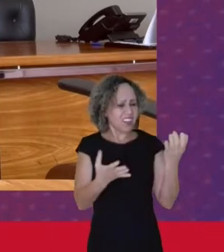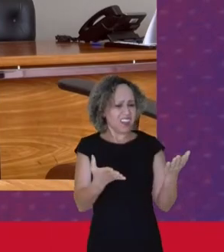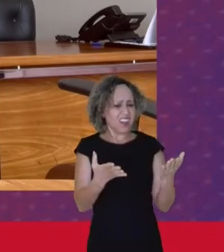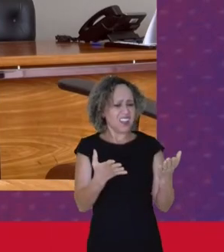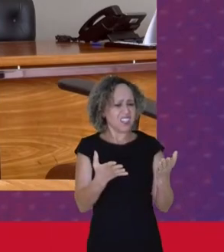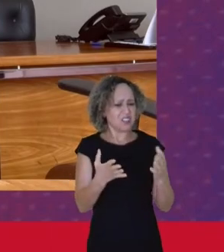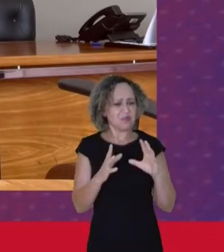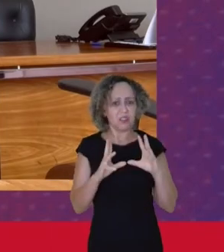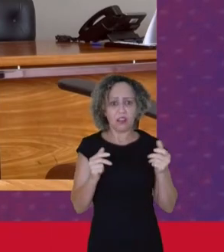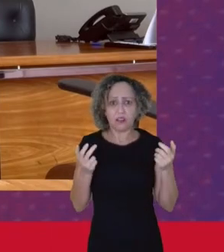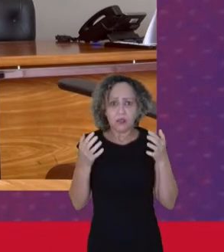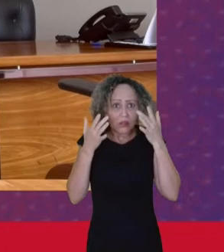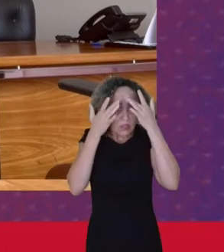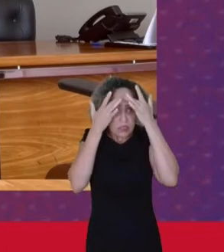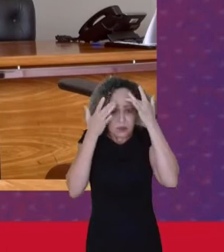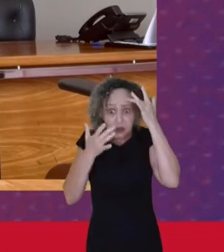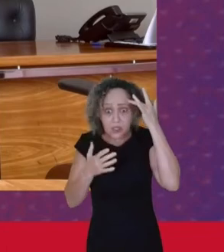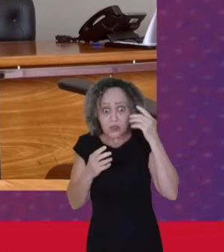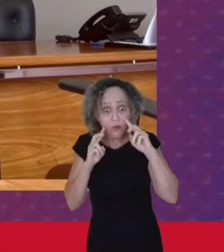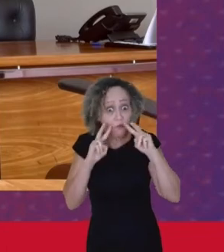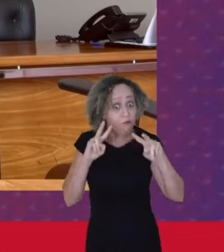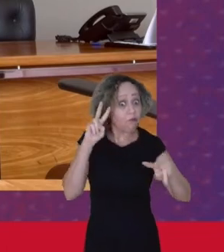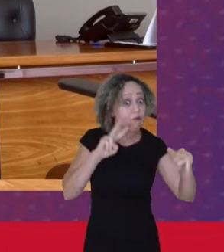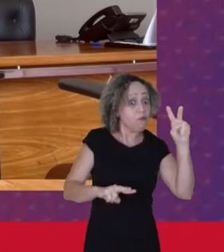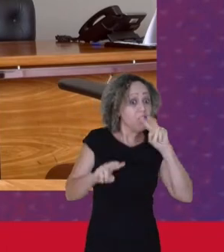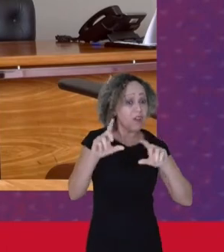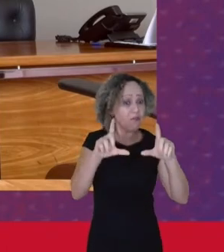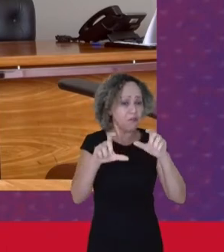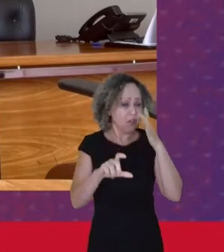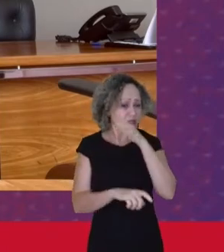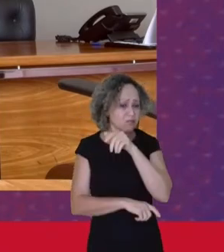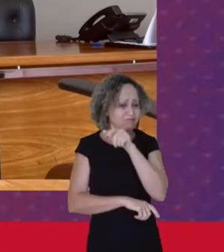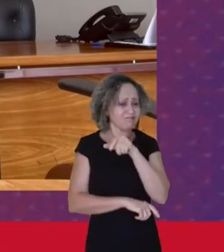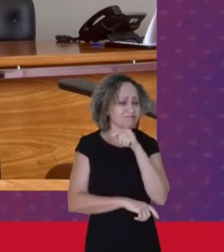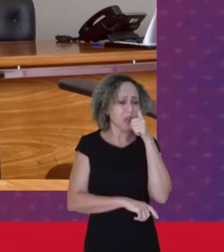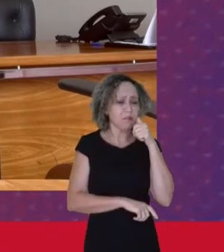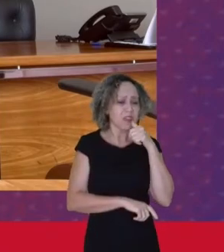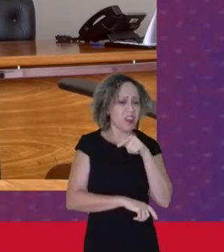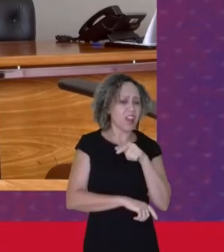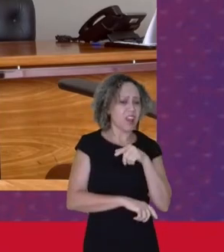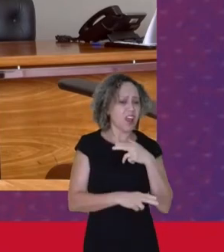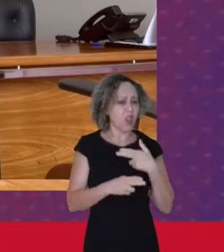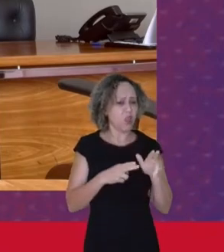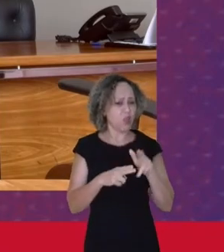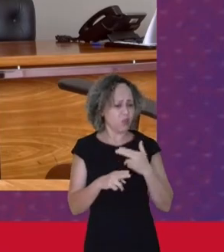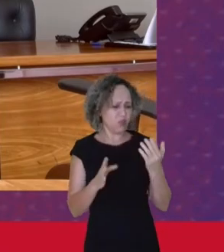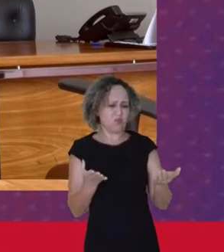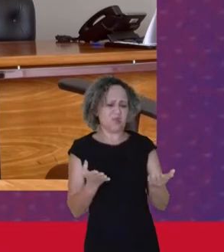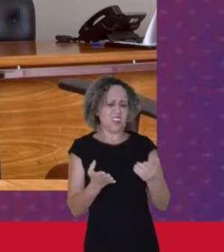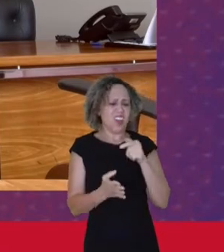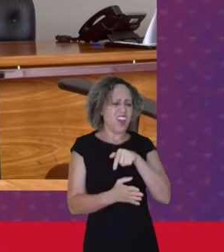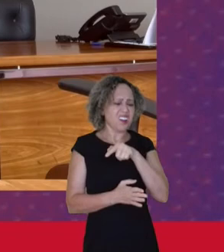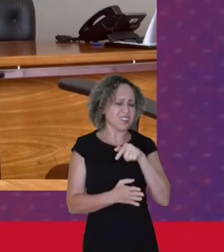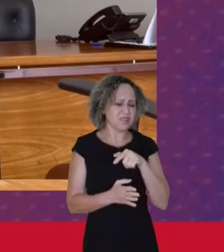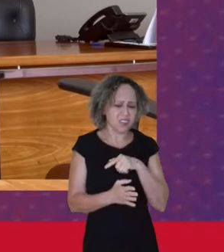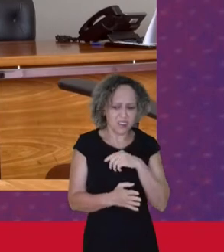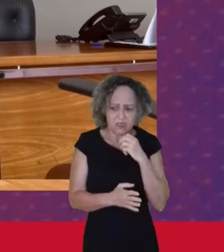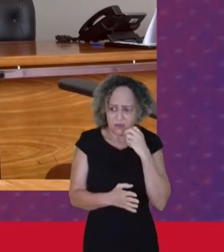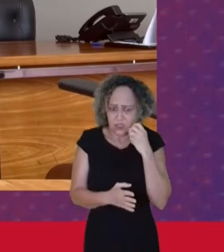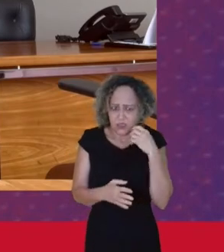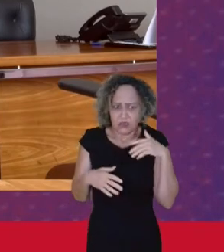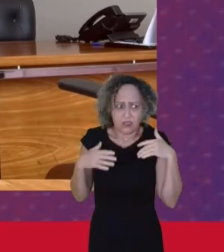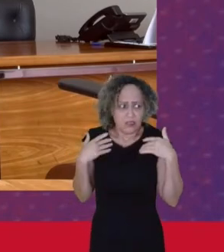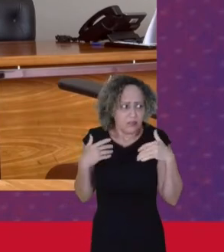de casa porque ela tinha vergonha e ela se sentia culpada por ter mandado nudes. E aí, quando ela descobre